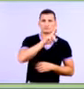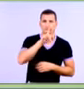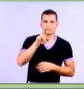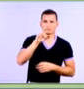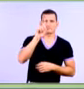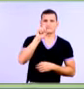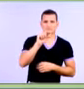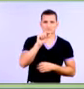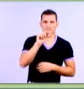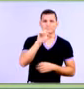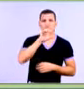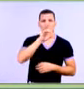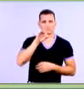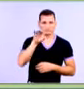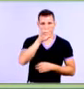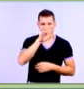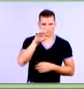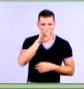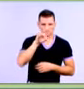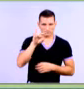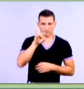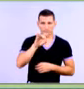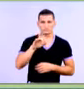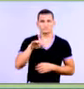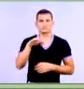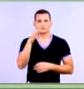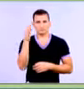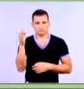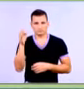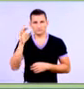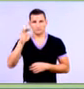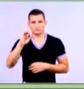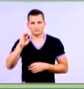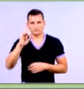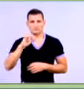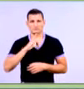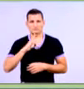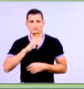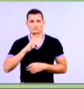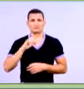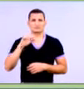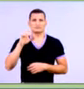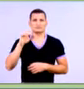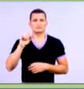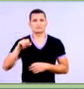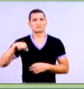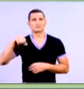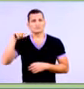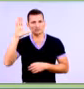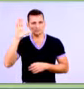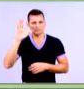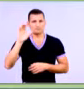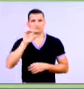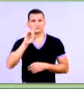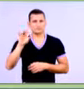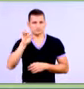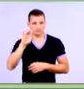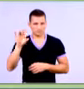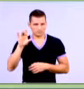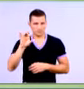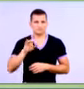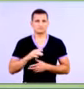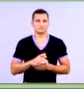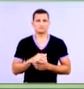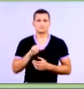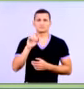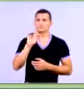menores alfabeticamente. E do lado direito, eu tenho nomes que são maiores alfabeticamente. Isso vale